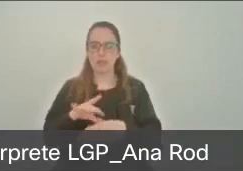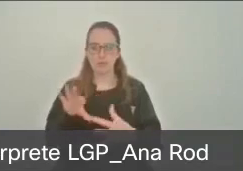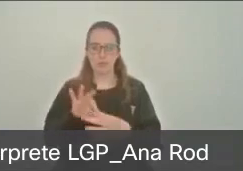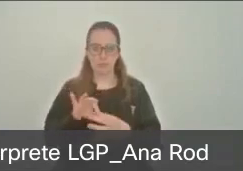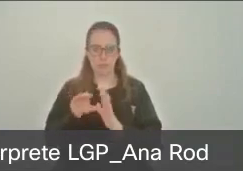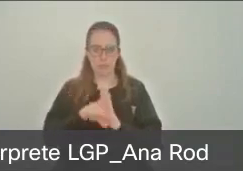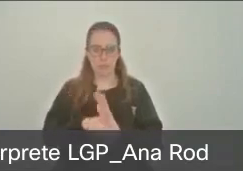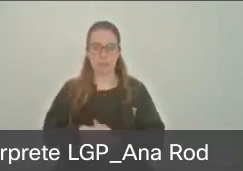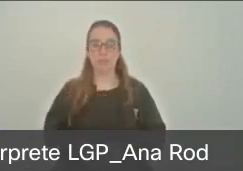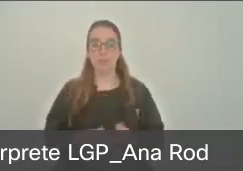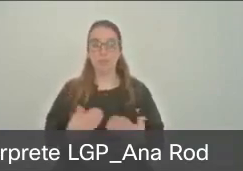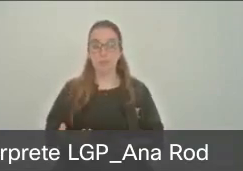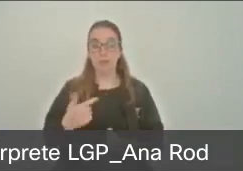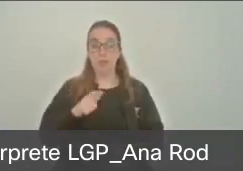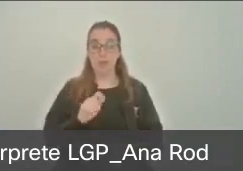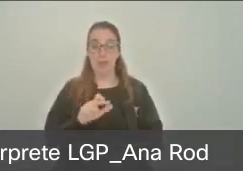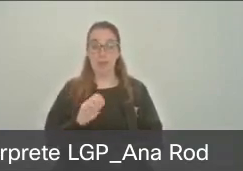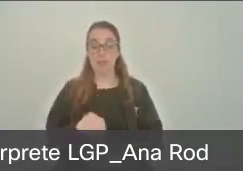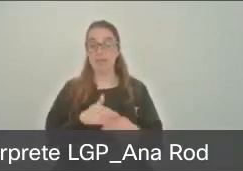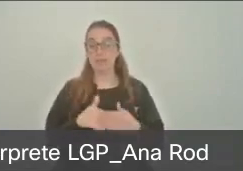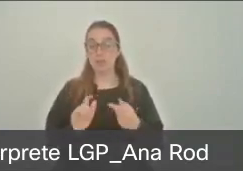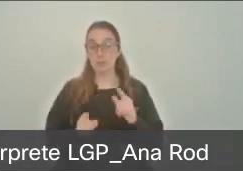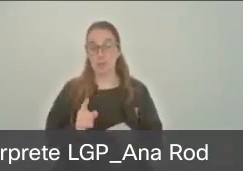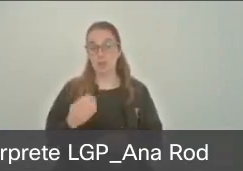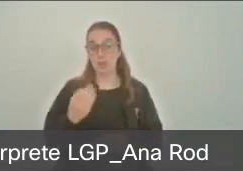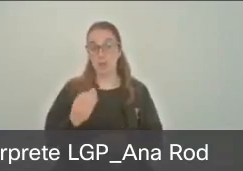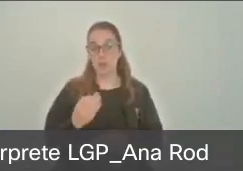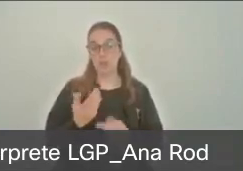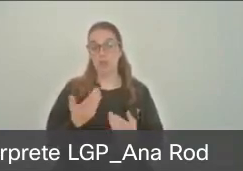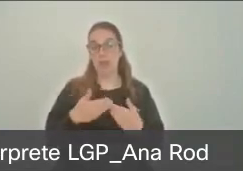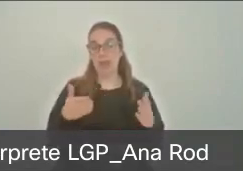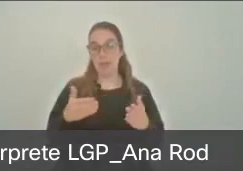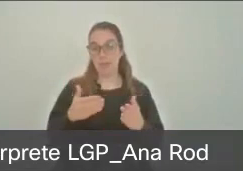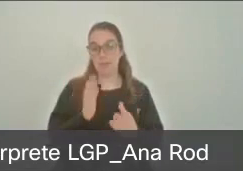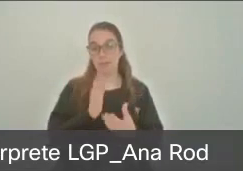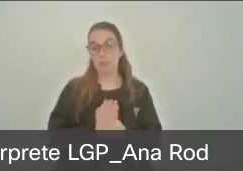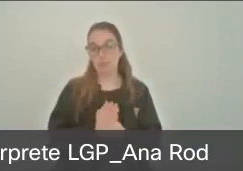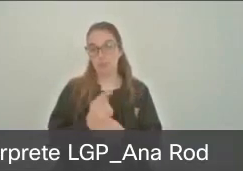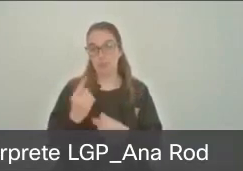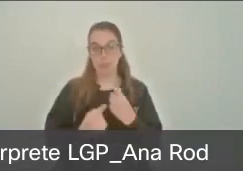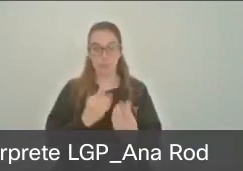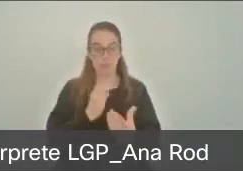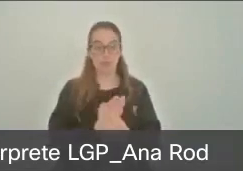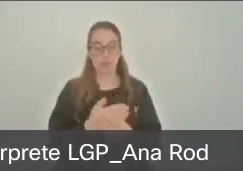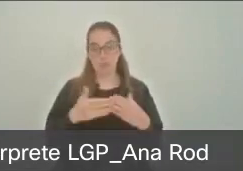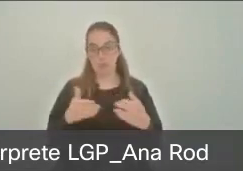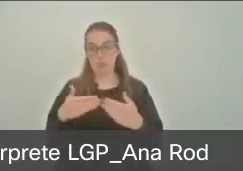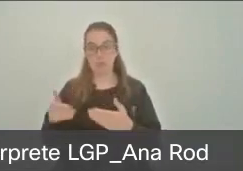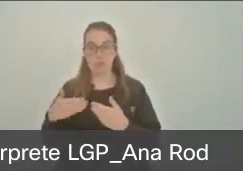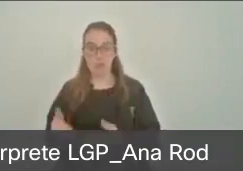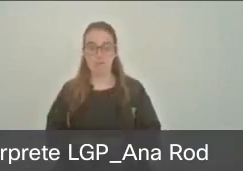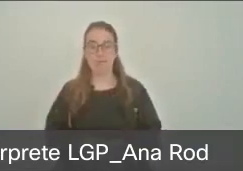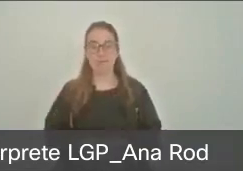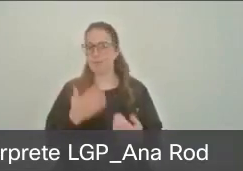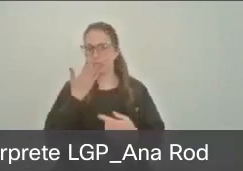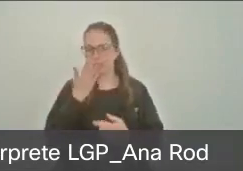a intervenção regulatória e supervisão da ERSE passou também pela abertura de alguns processos de inquérito. Temos aqui identificados